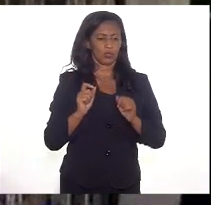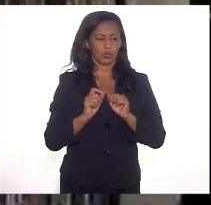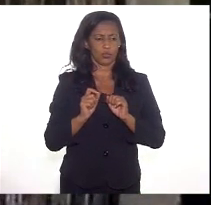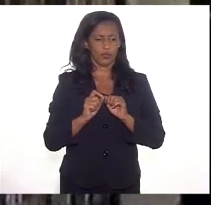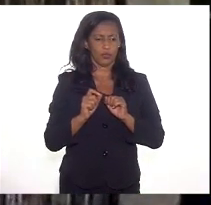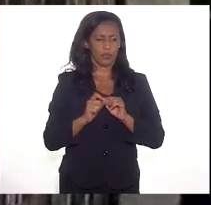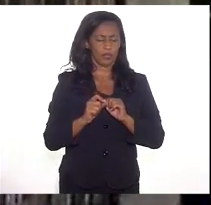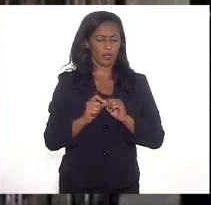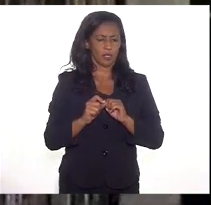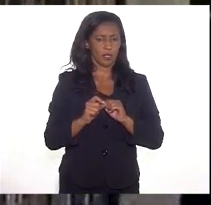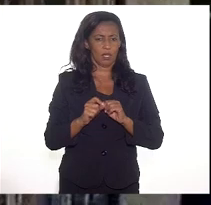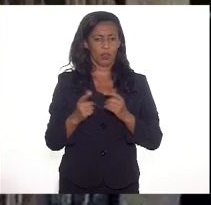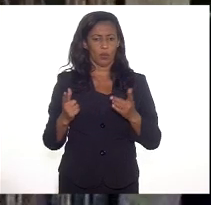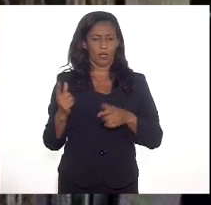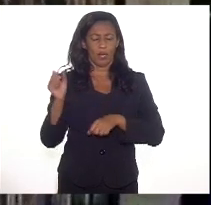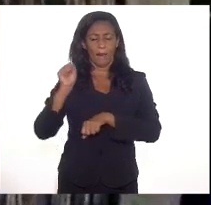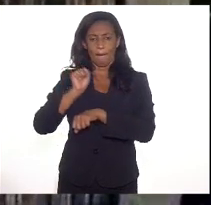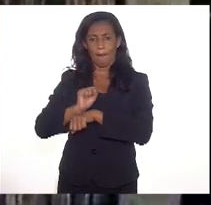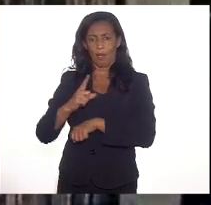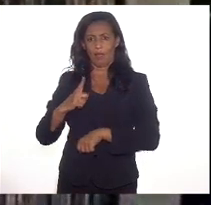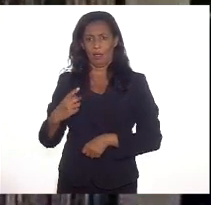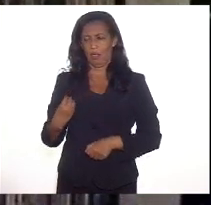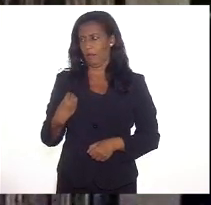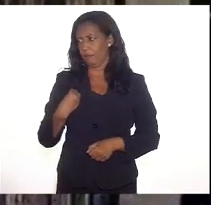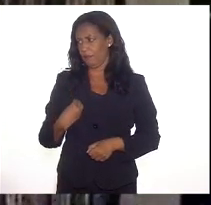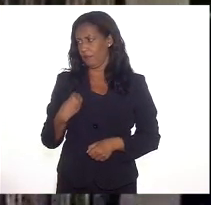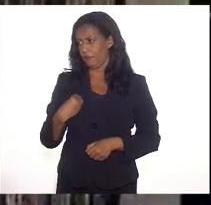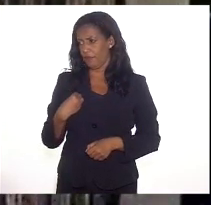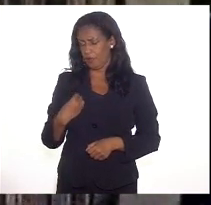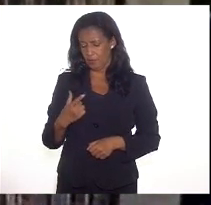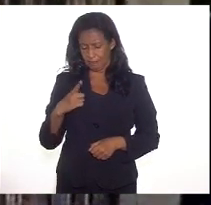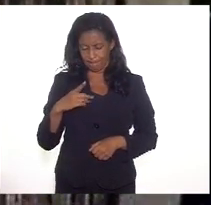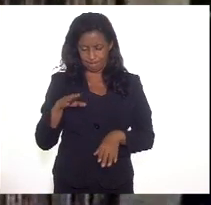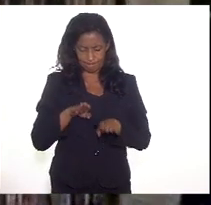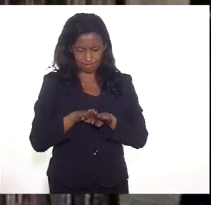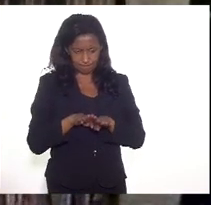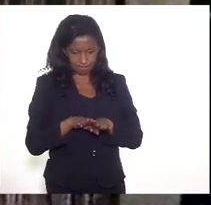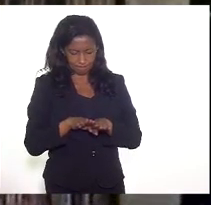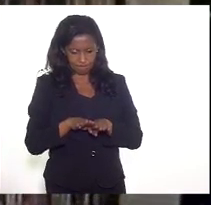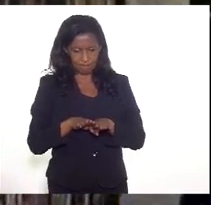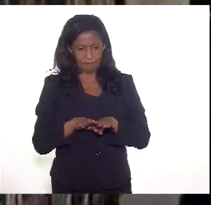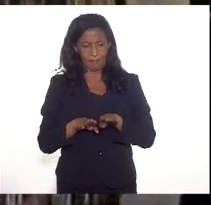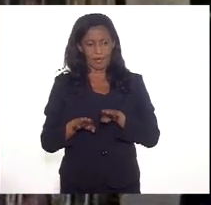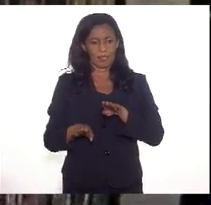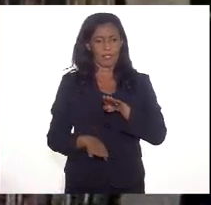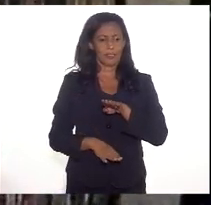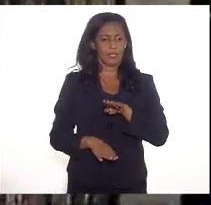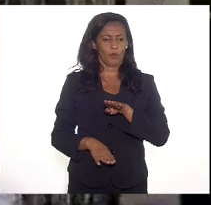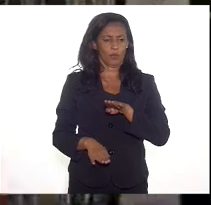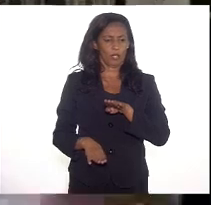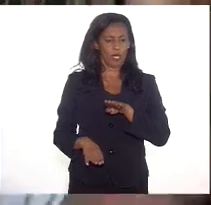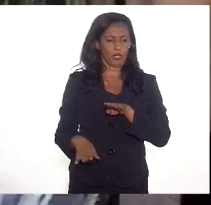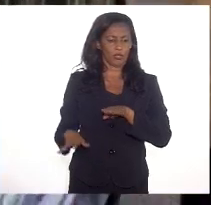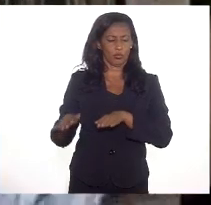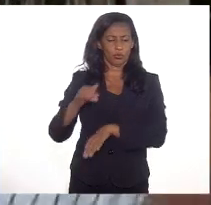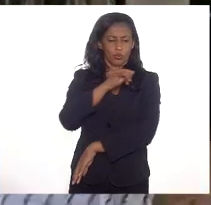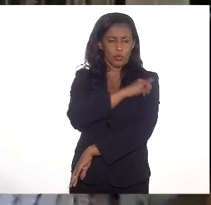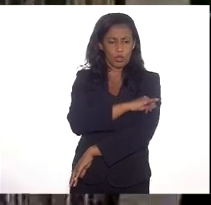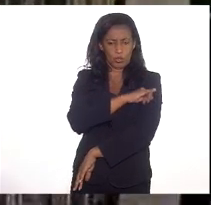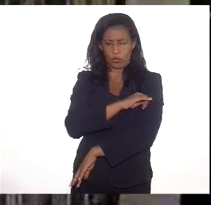que elas deixem de existir. Nós temos a desigualdade da cidade do Rio de Janeiro em relação